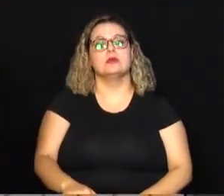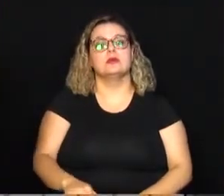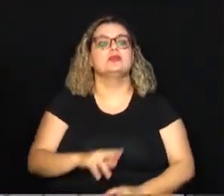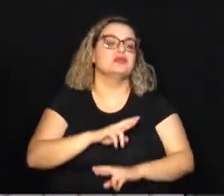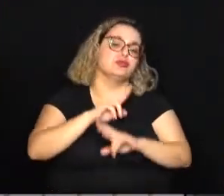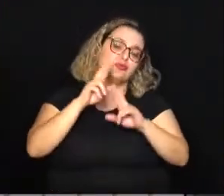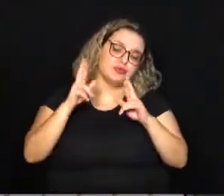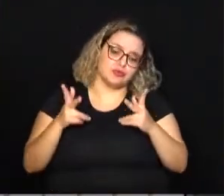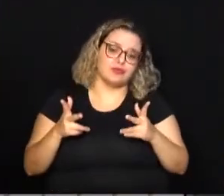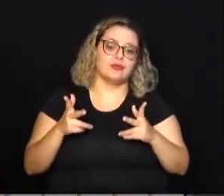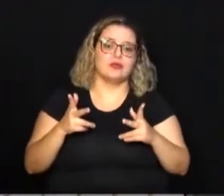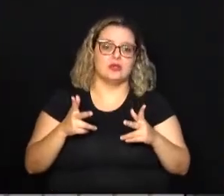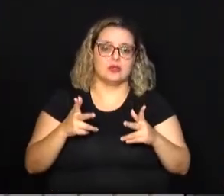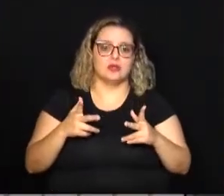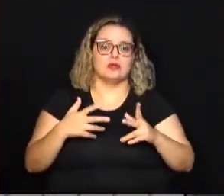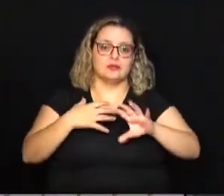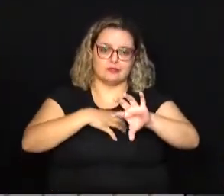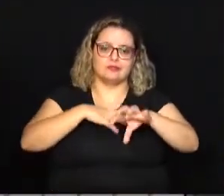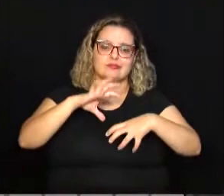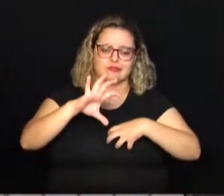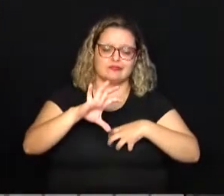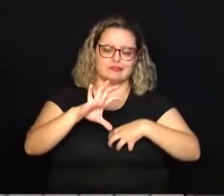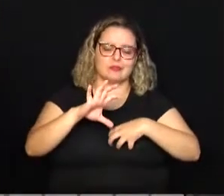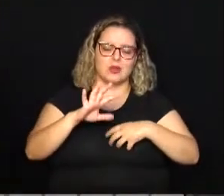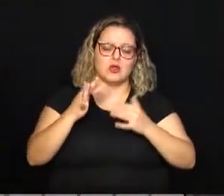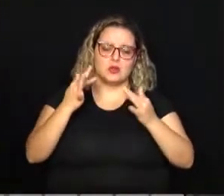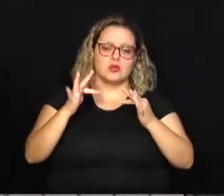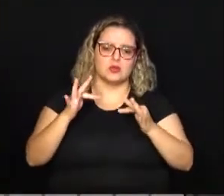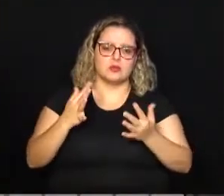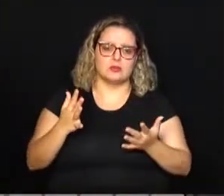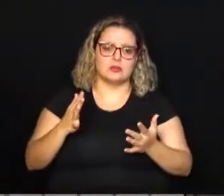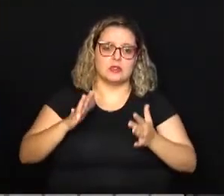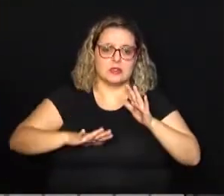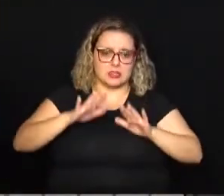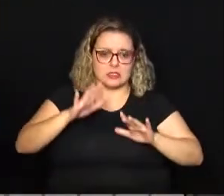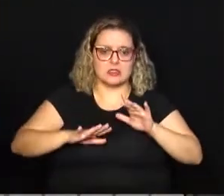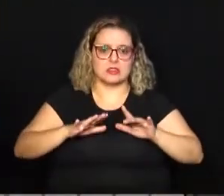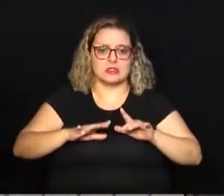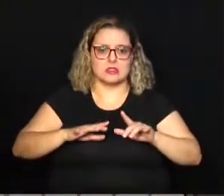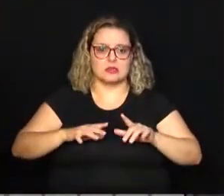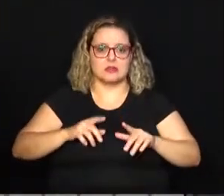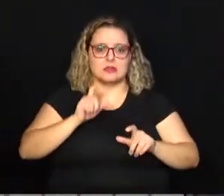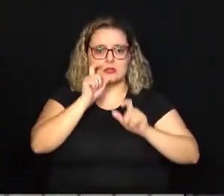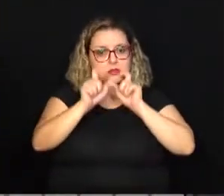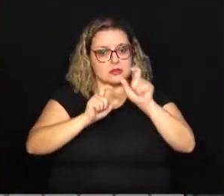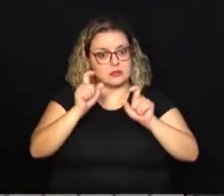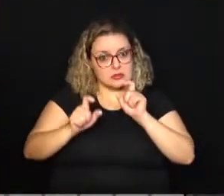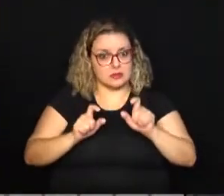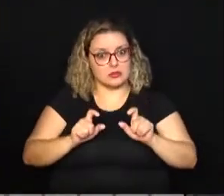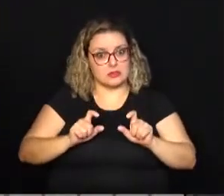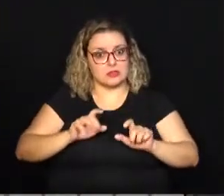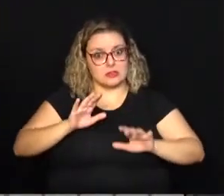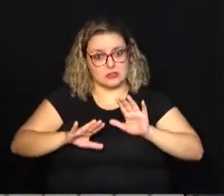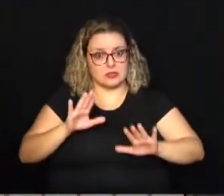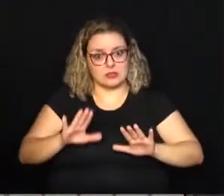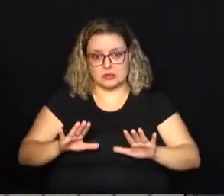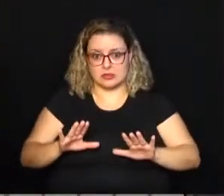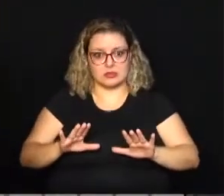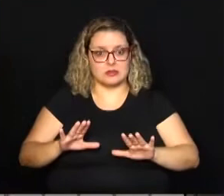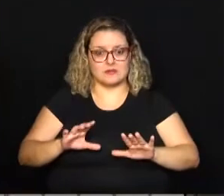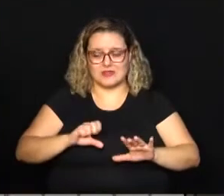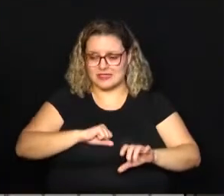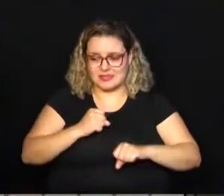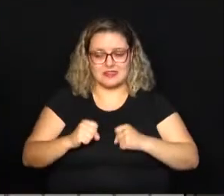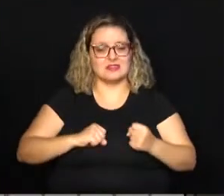diferente, né, com a dor do próximo. Então, muitas vezes, nós nos exaltamos nas nossas colocações, isso é pertinente. Quem lida com o